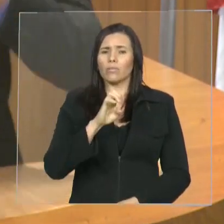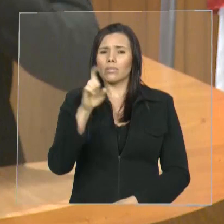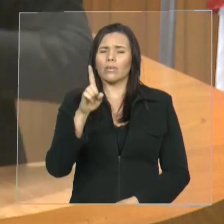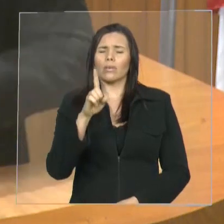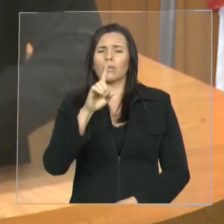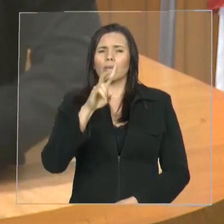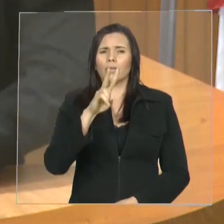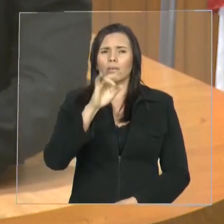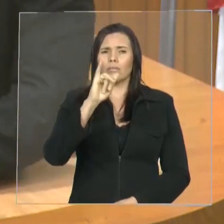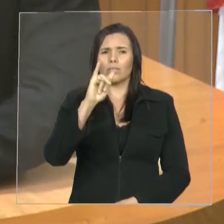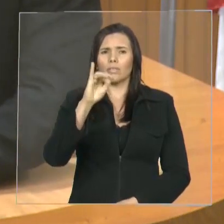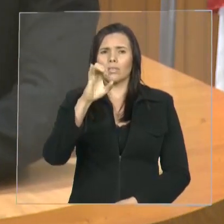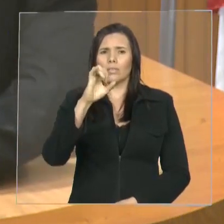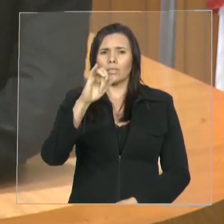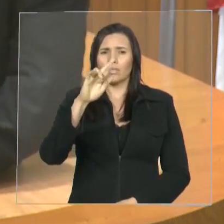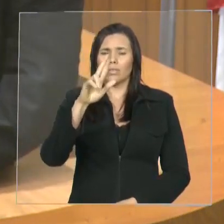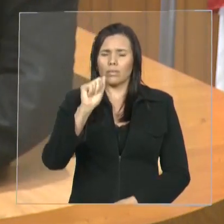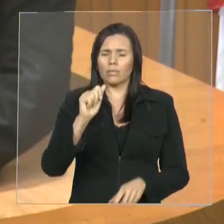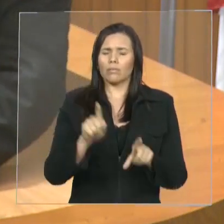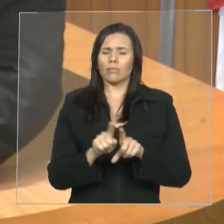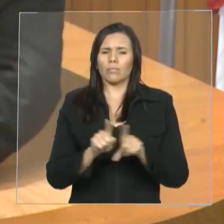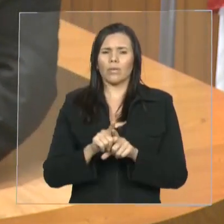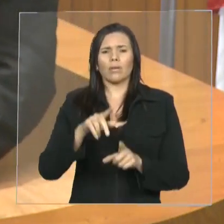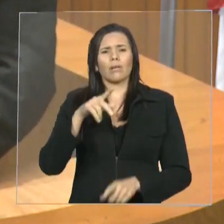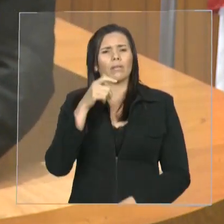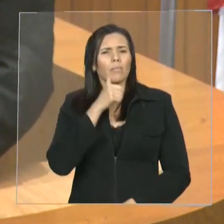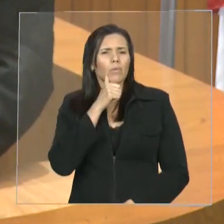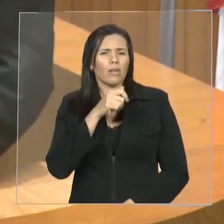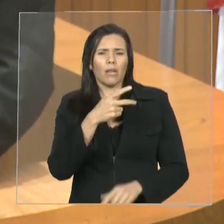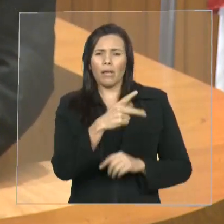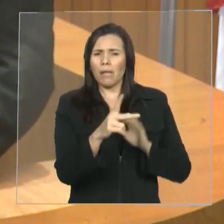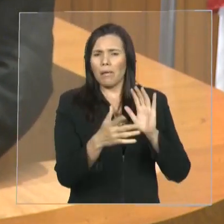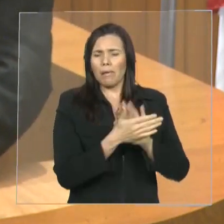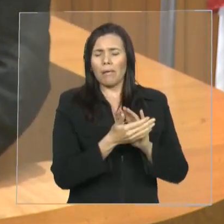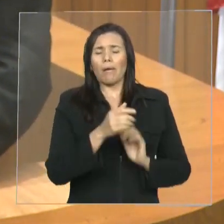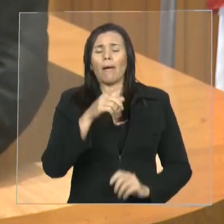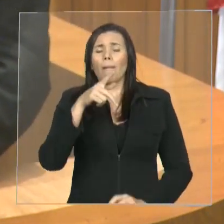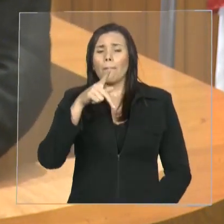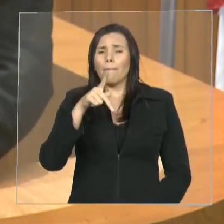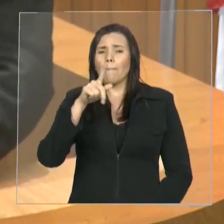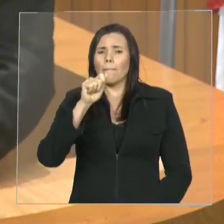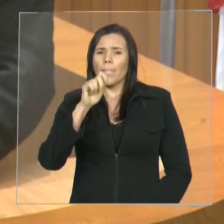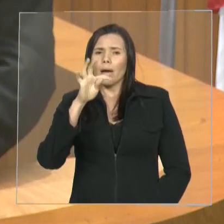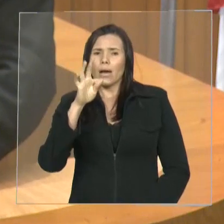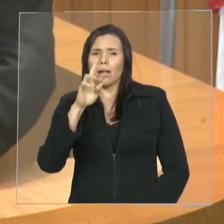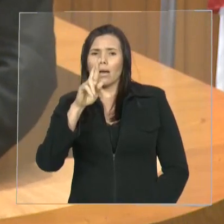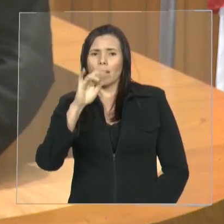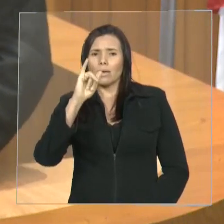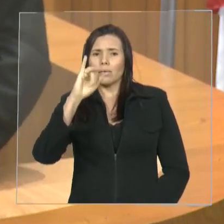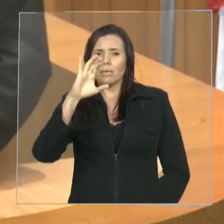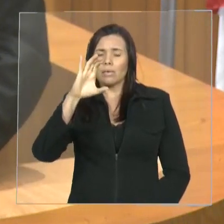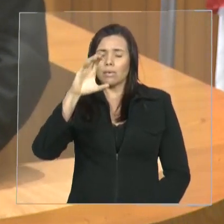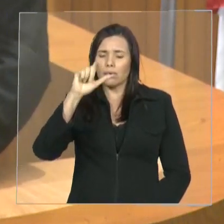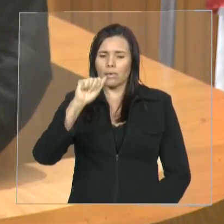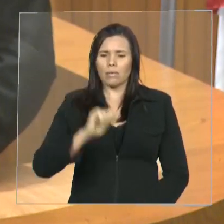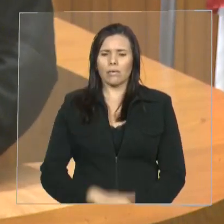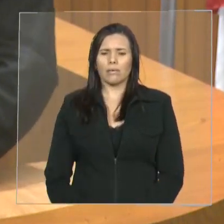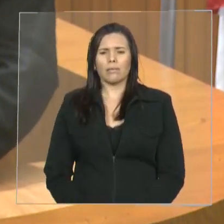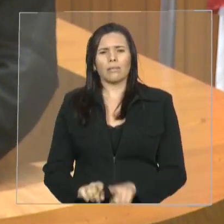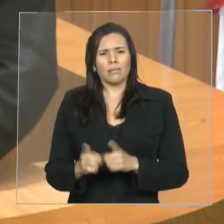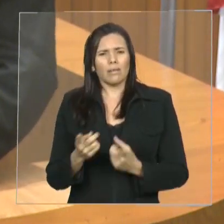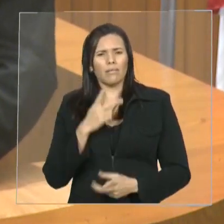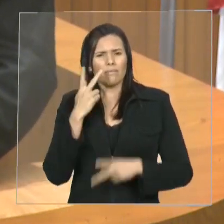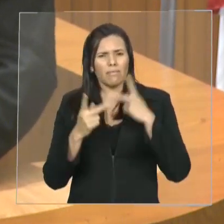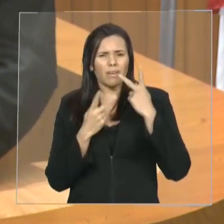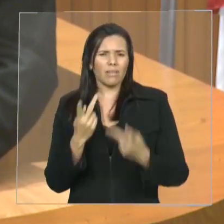em ele dizer que o povo de Bacabal não está sofrendo com essa situação toda. Em ele dizer que não existia desabrigado semana